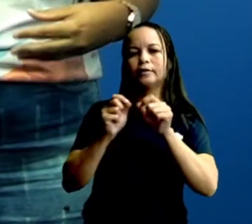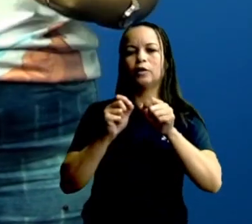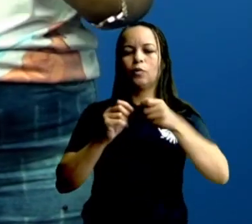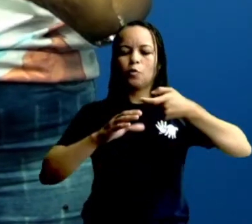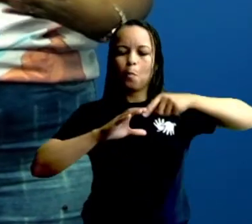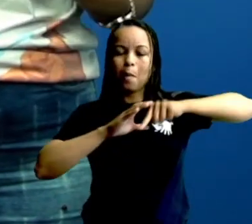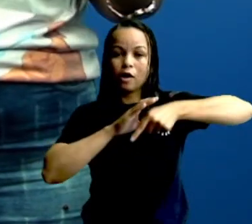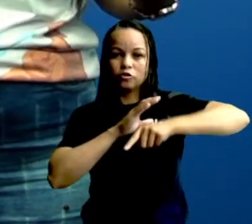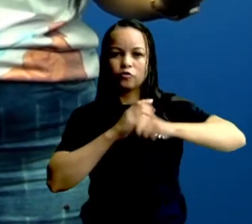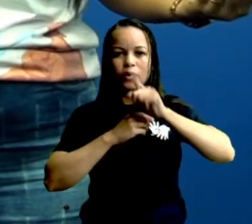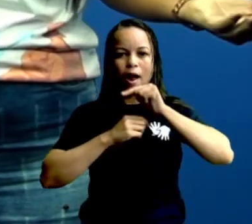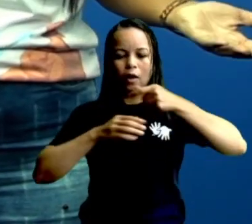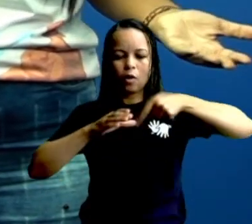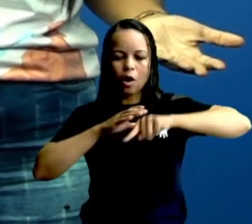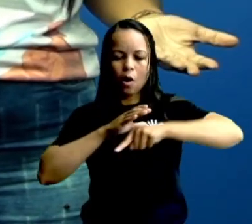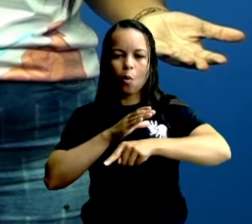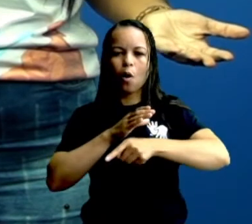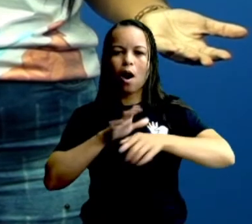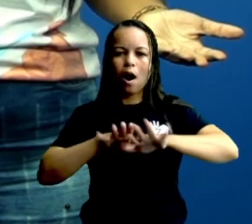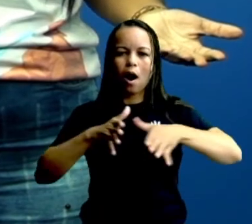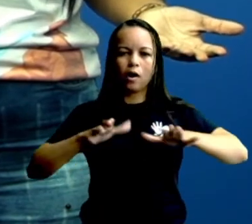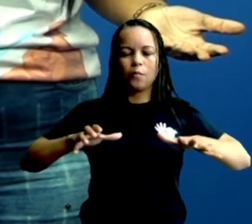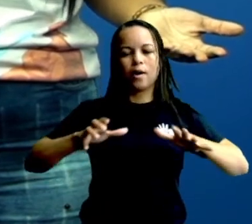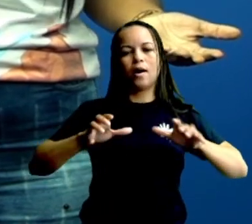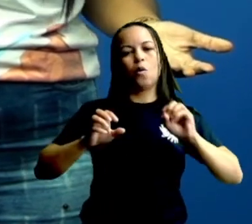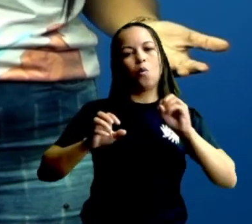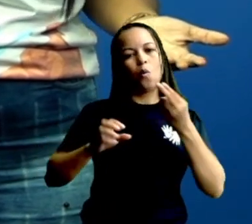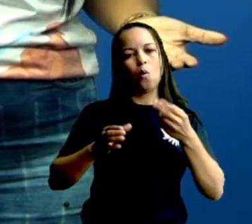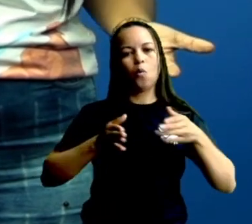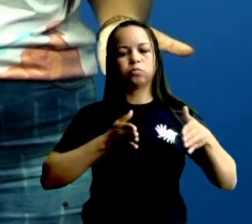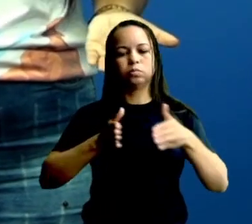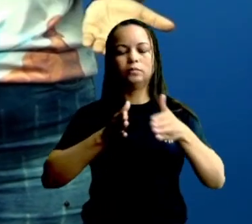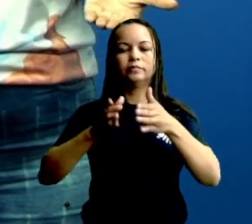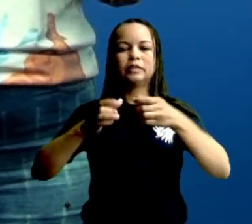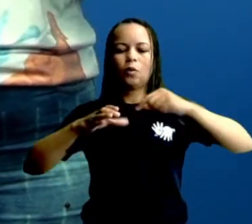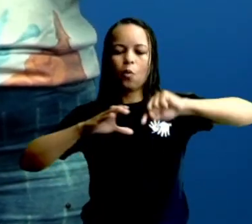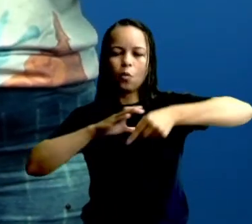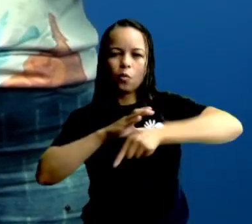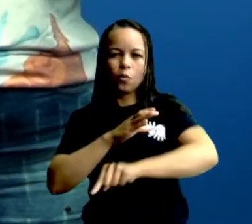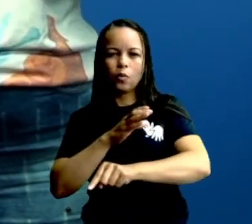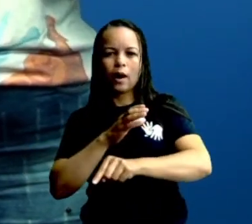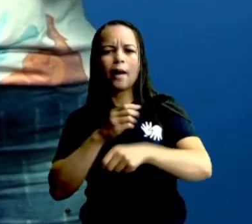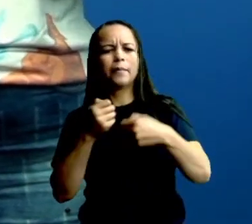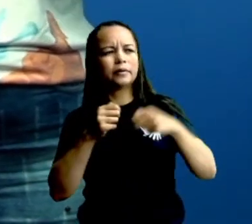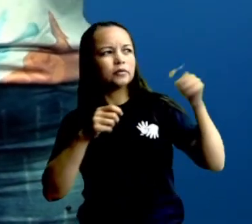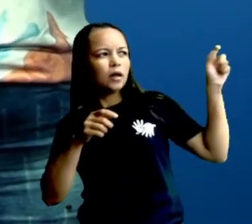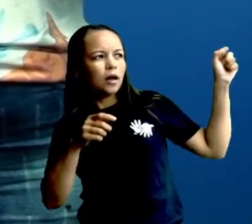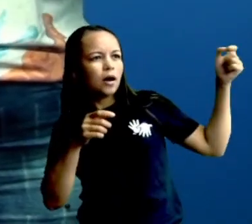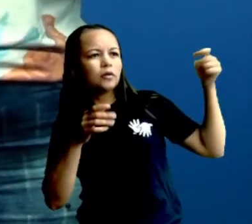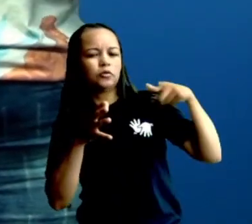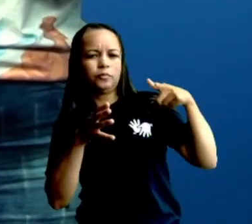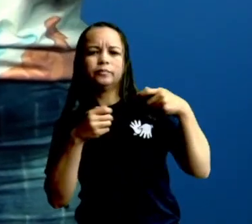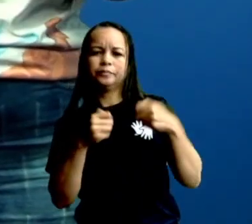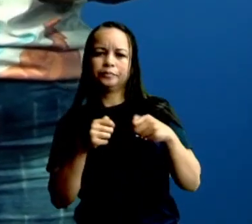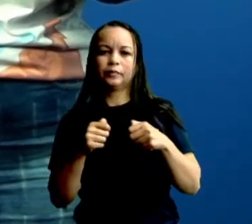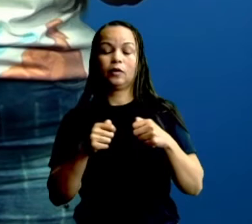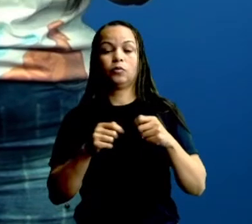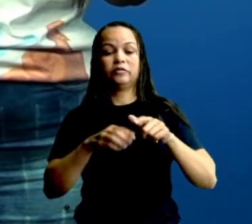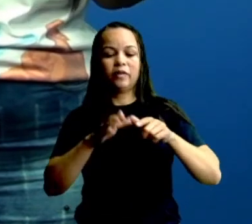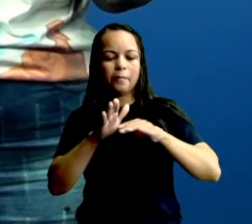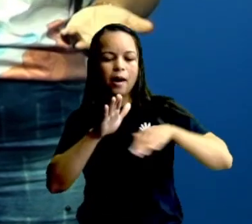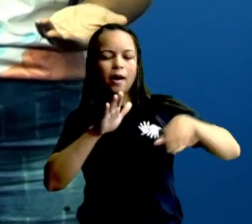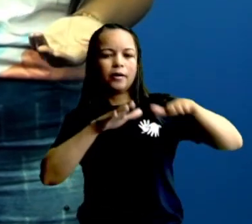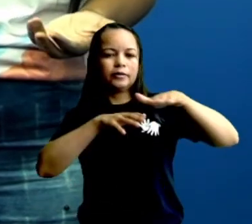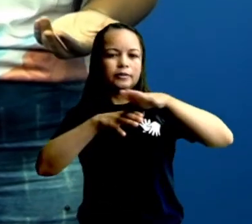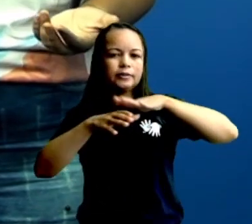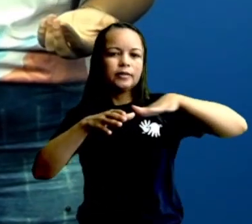mar, menos ela necessita da luz do sol. E quanto mais em cima ela tiver, mais ela vai necessitar